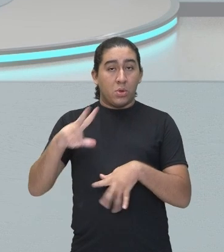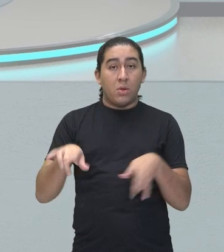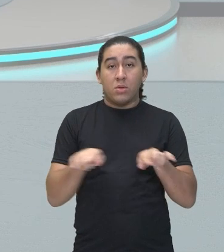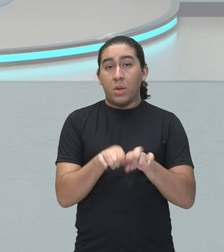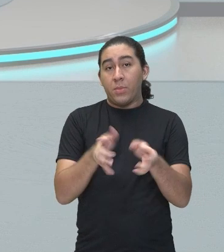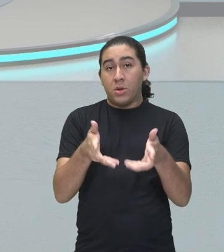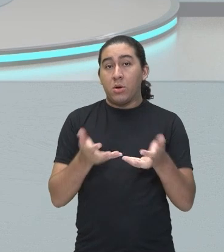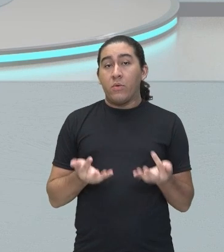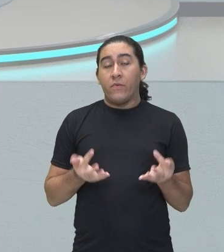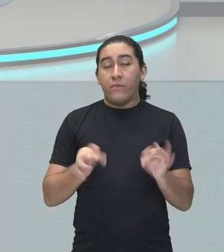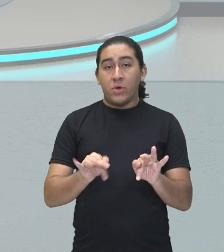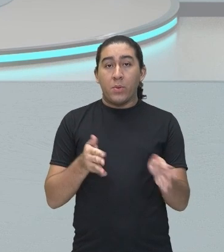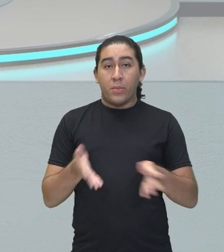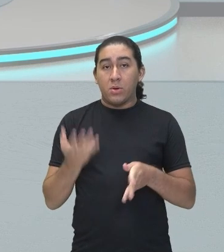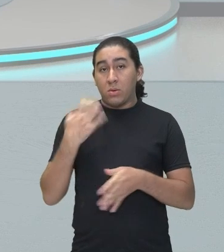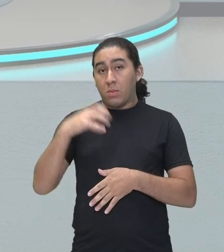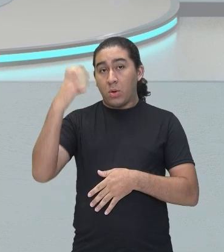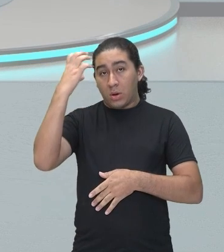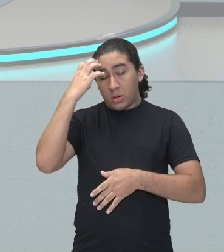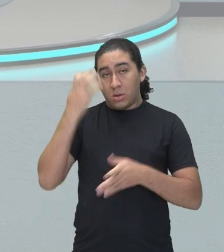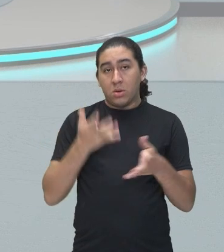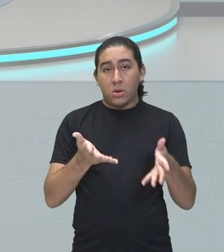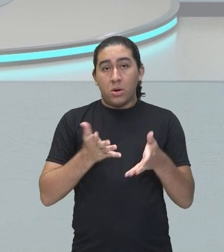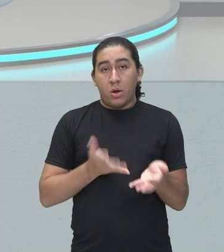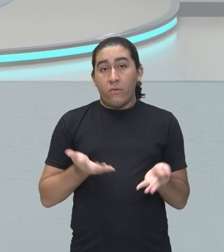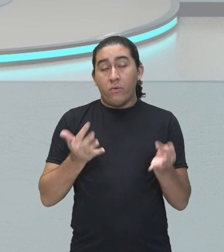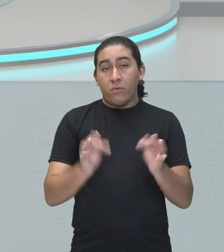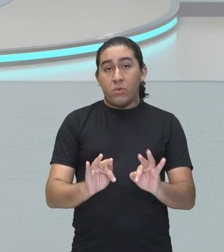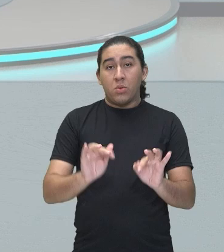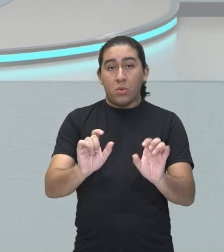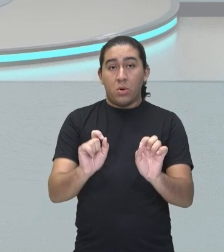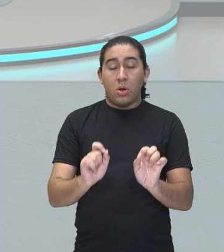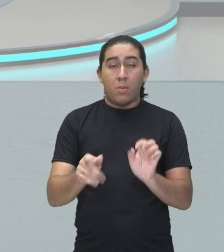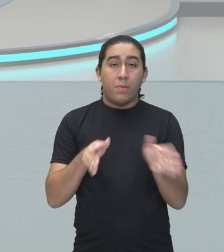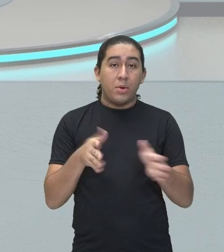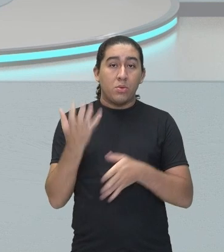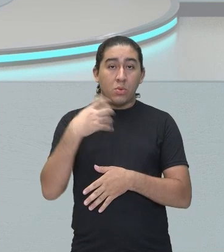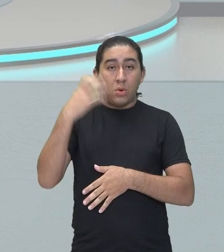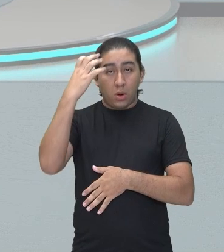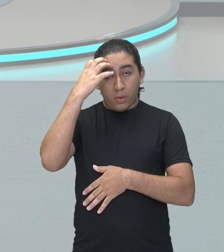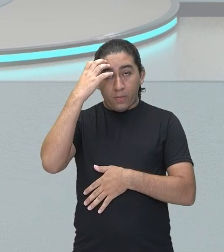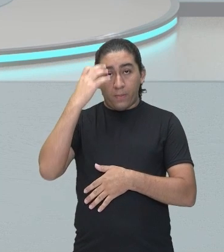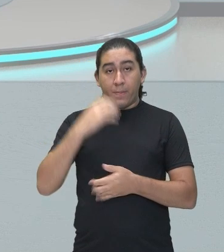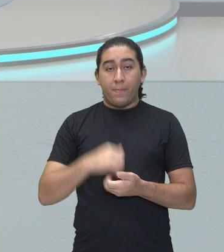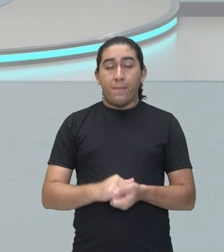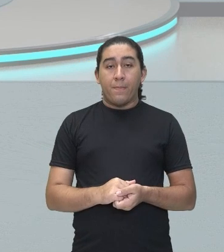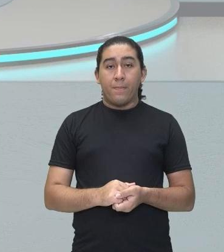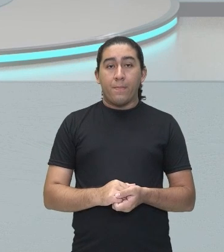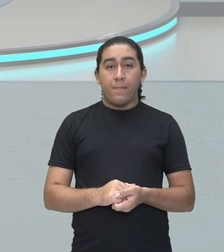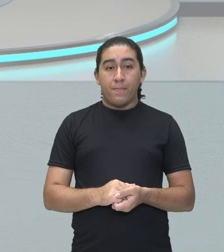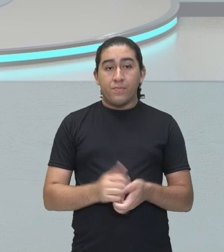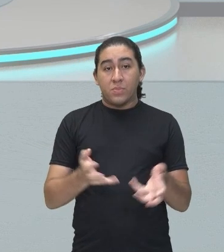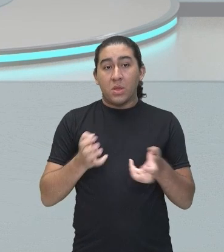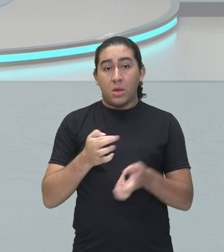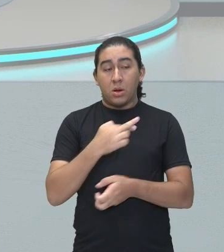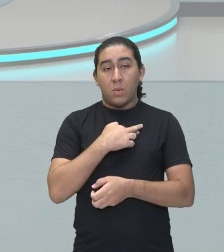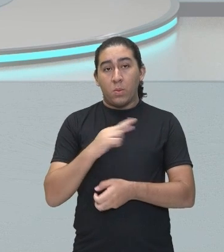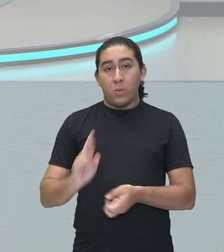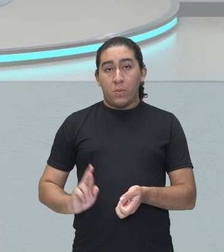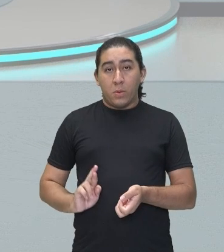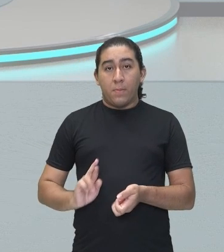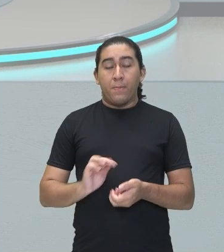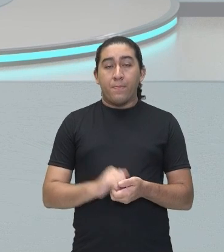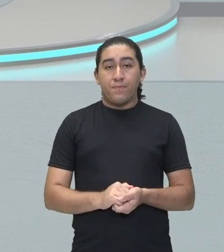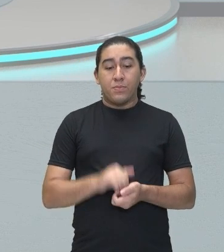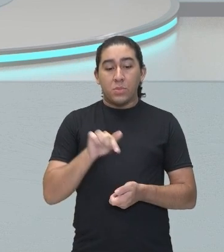da monarquia, eles queriam o fim do absolutismo, eles queriam república. Então, esse período